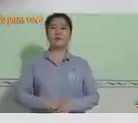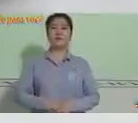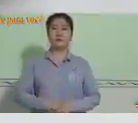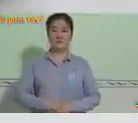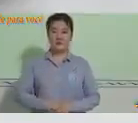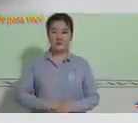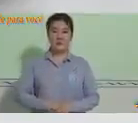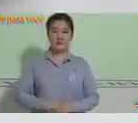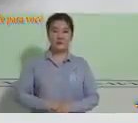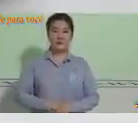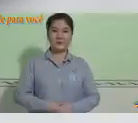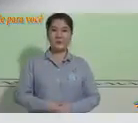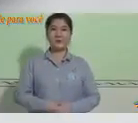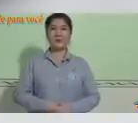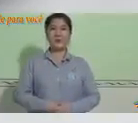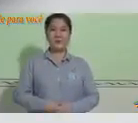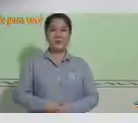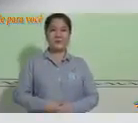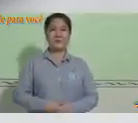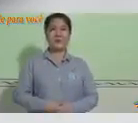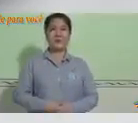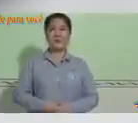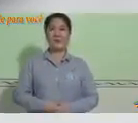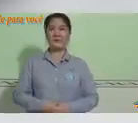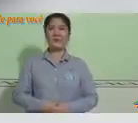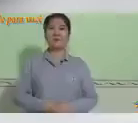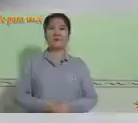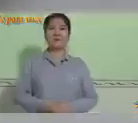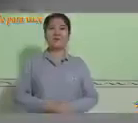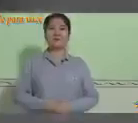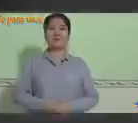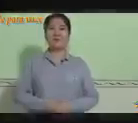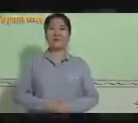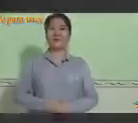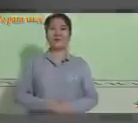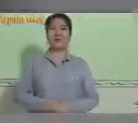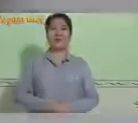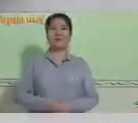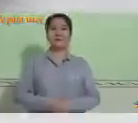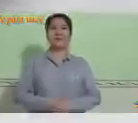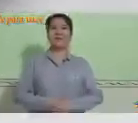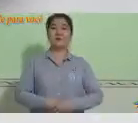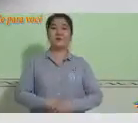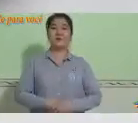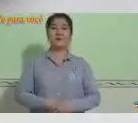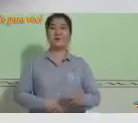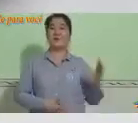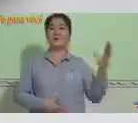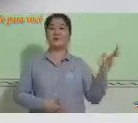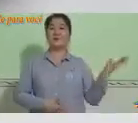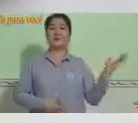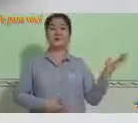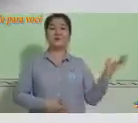A azestrina é uma proteína reguladora do metabolismo que é produzida em situações de estresse metabólico, que é